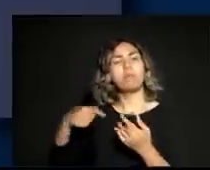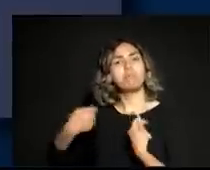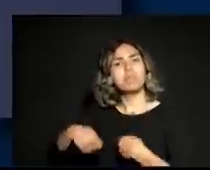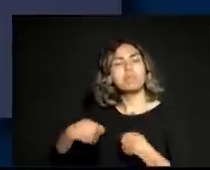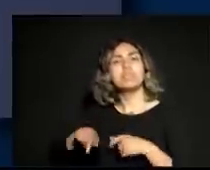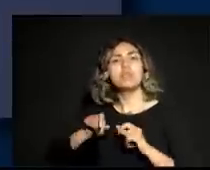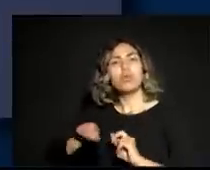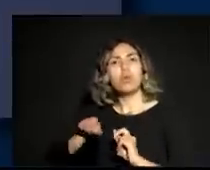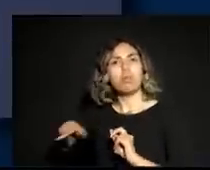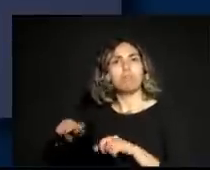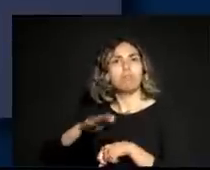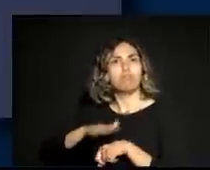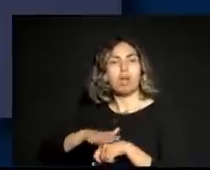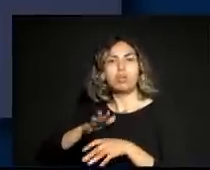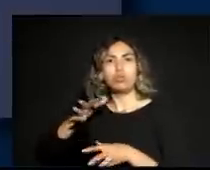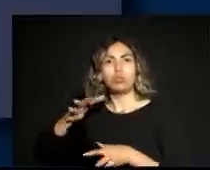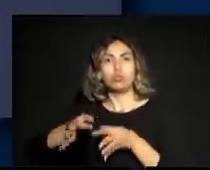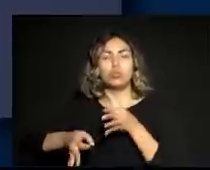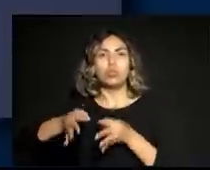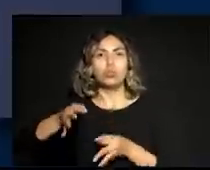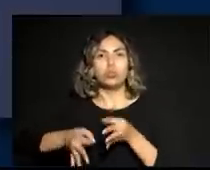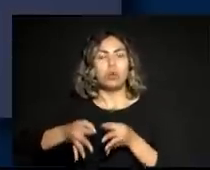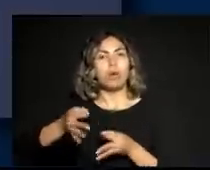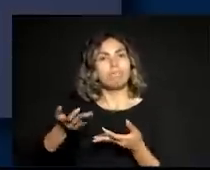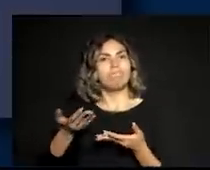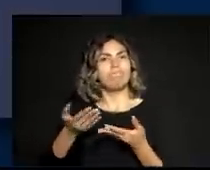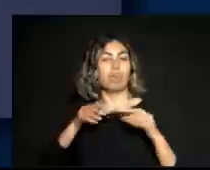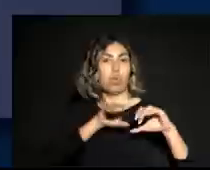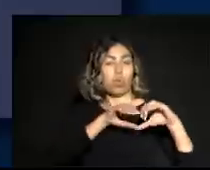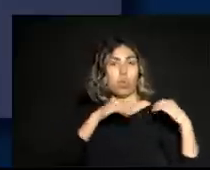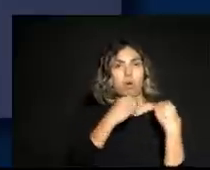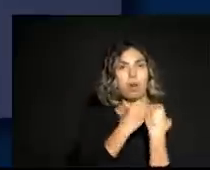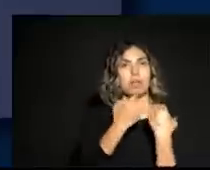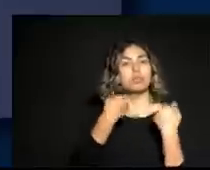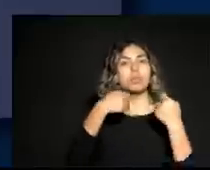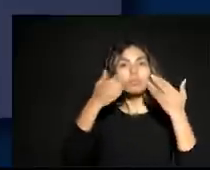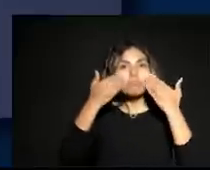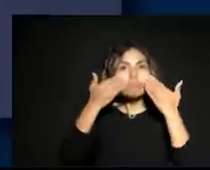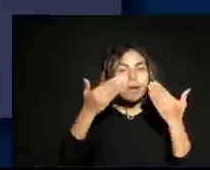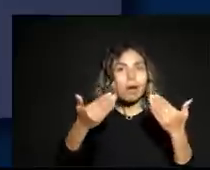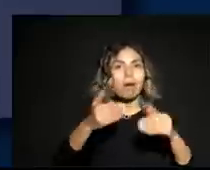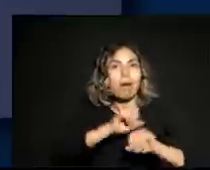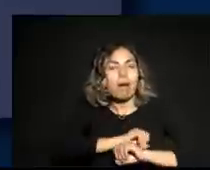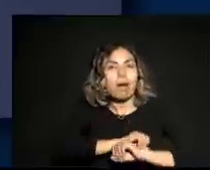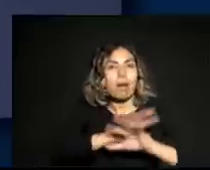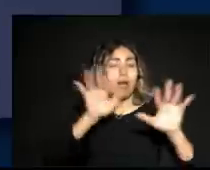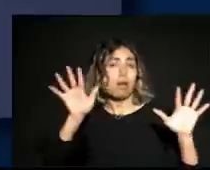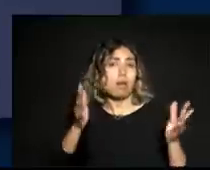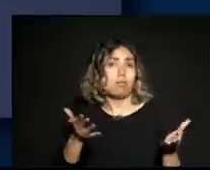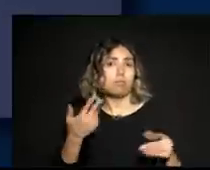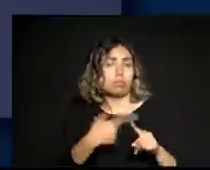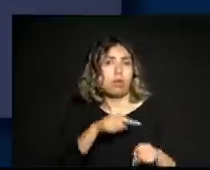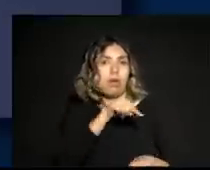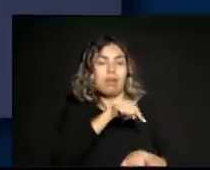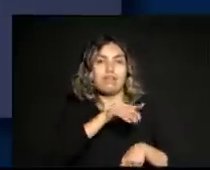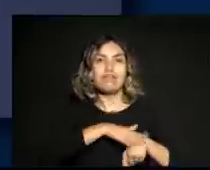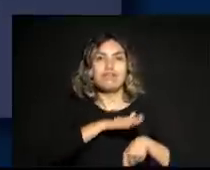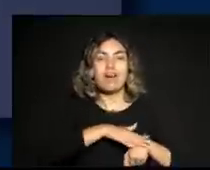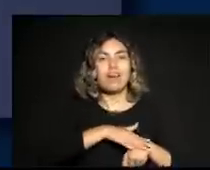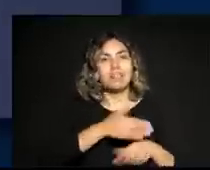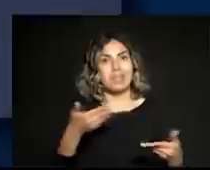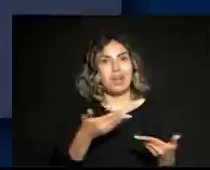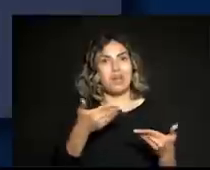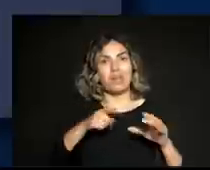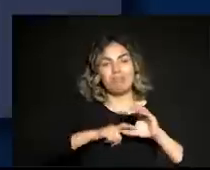que eu poder determinante julgar o congresso tem que ter o máximo de Transparência porque afinal ele ganhou uma autonomia que não